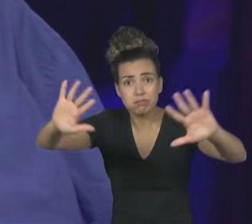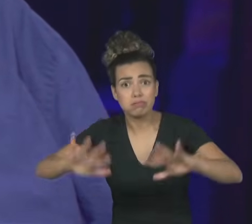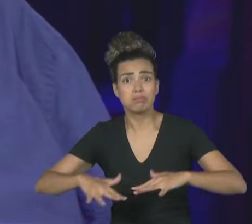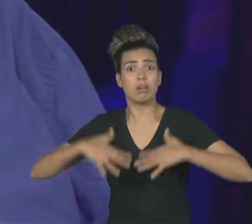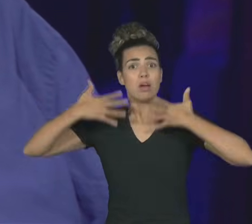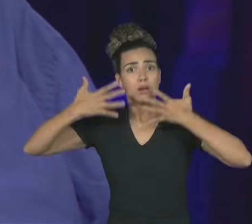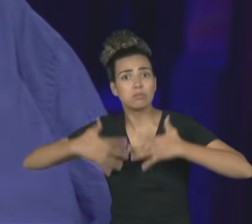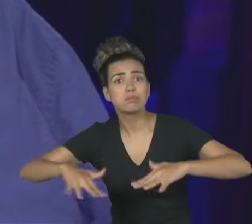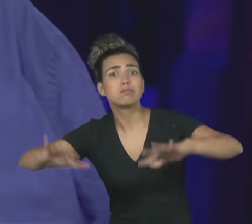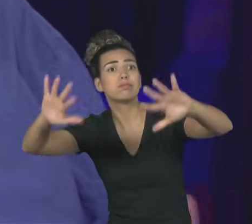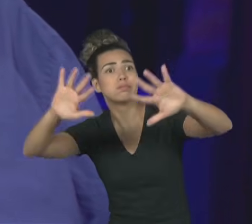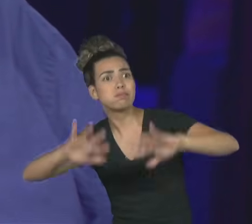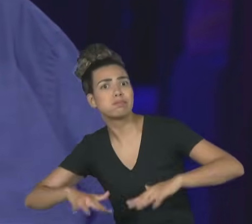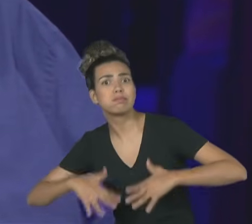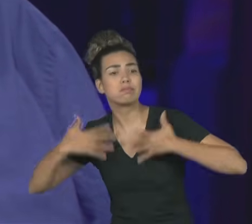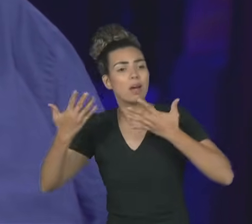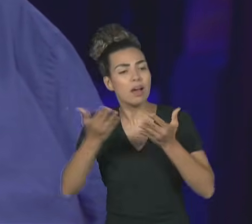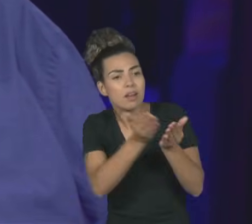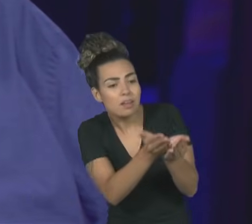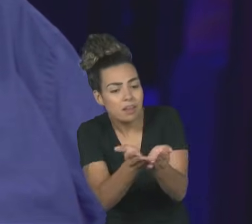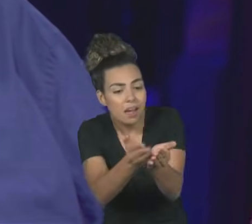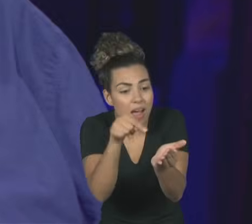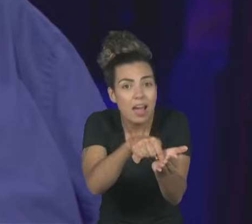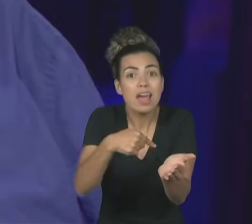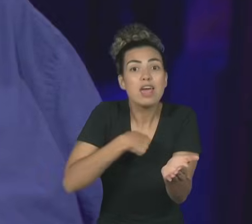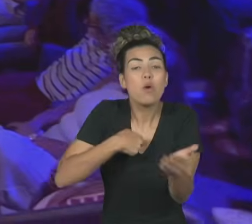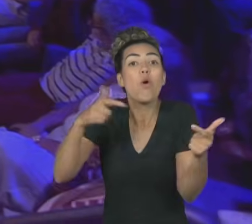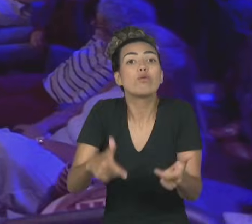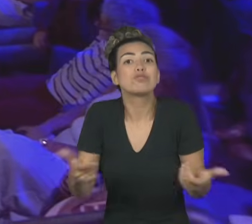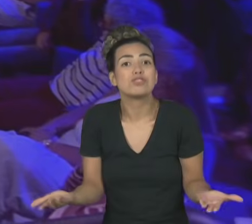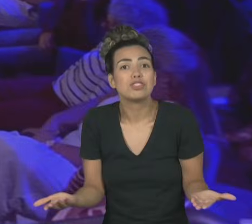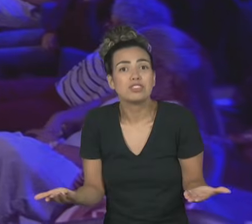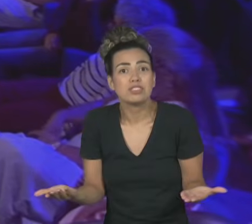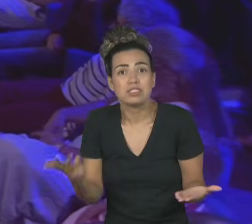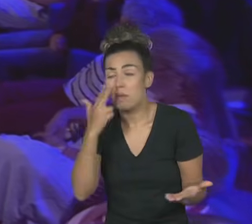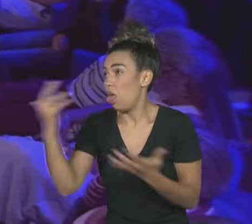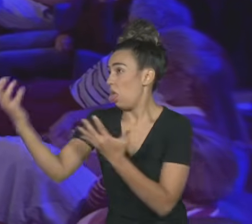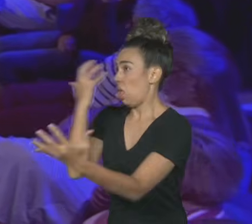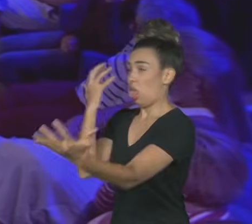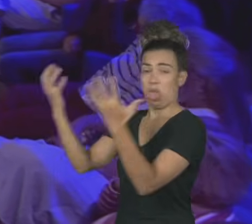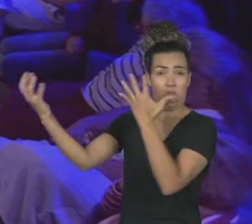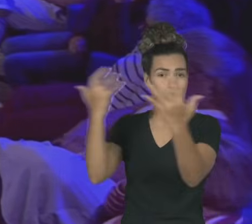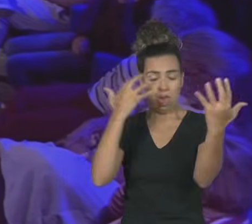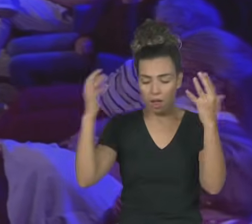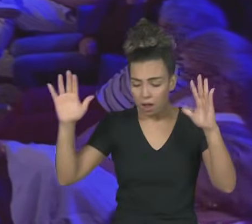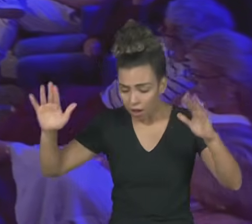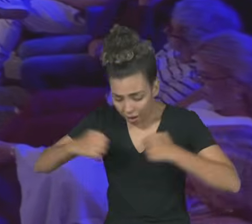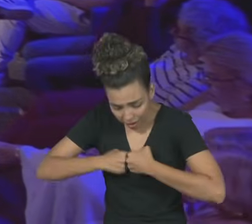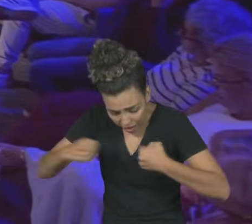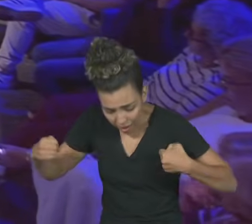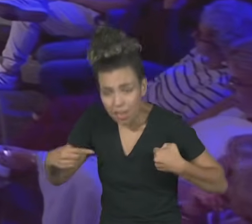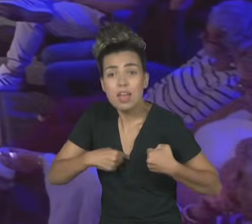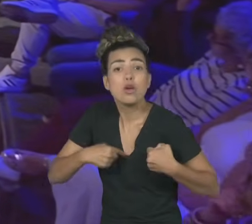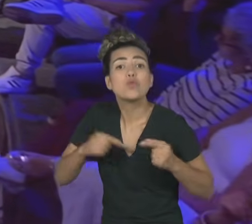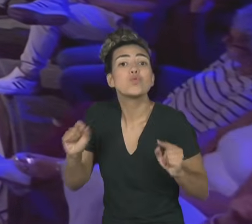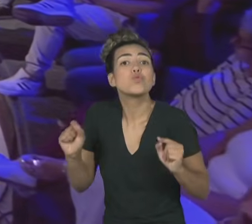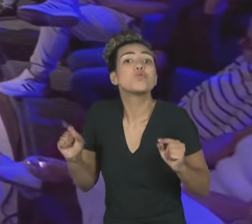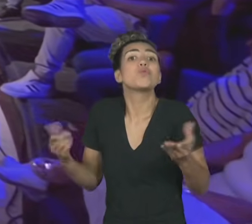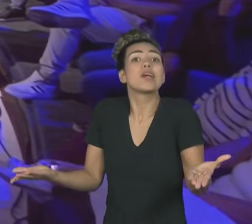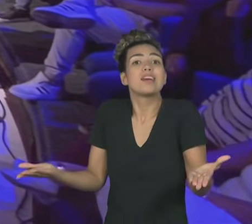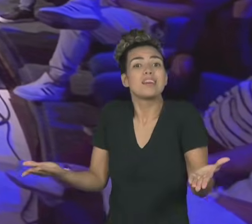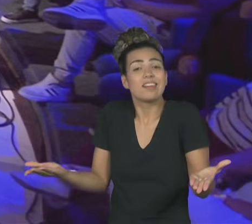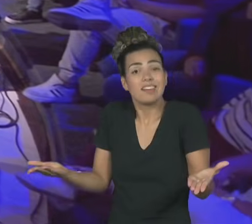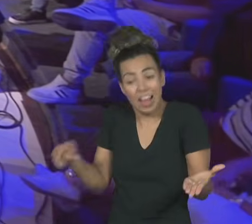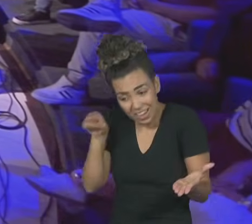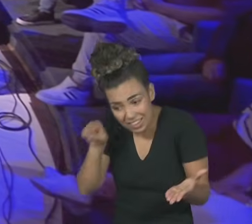a vida, obedecendo os outros? Né? Seguindo ordens, seguindo disciplinas, né? Esse é o